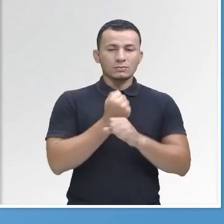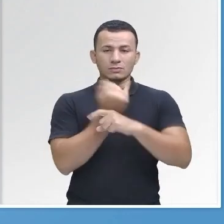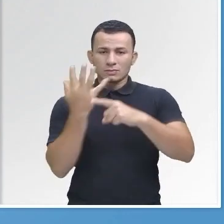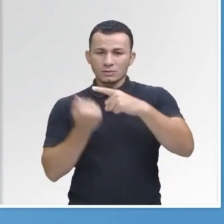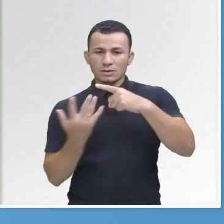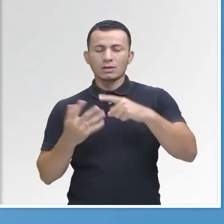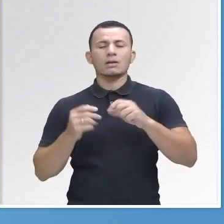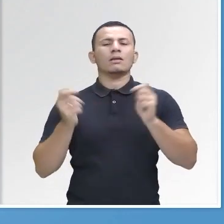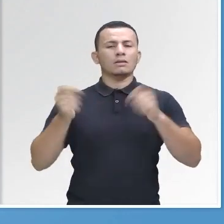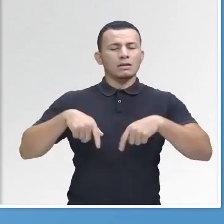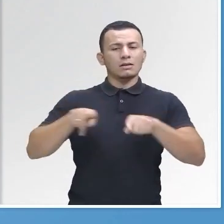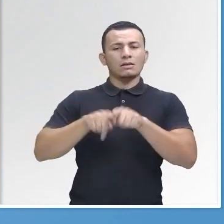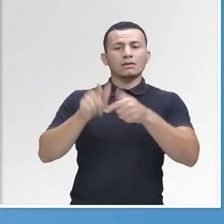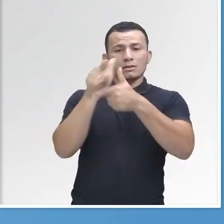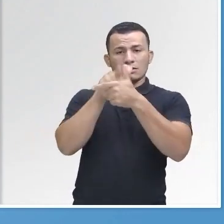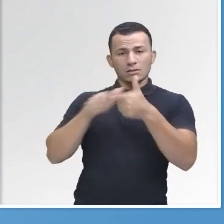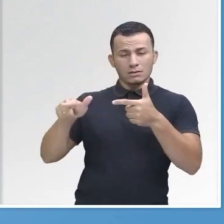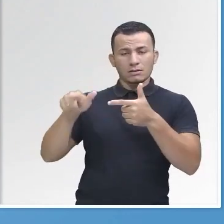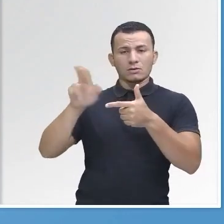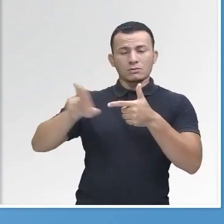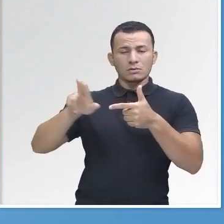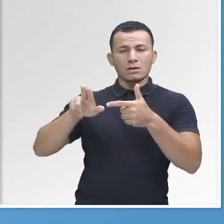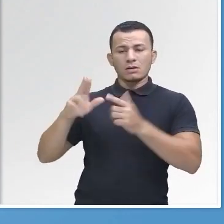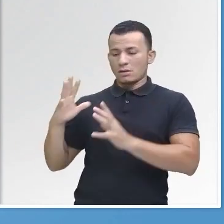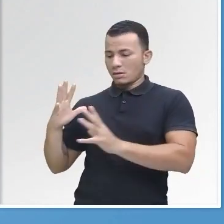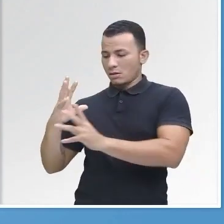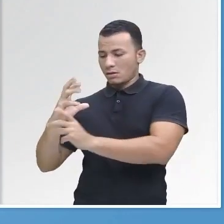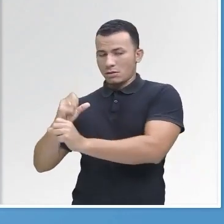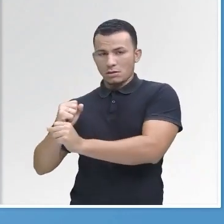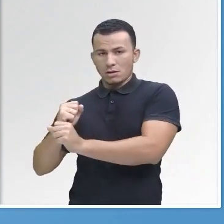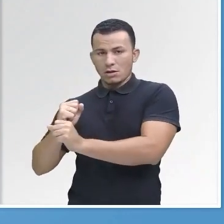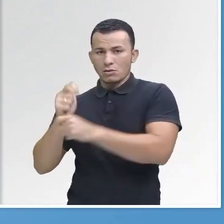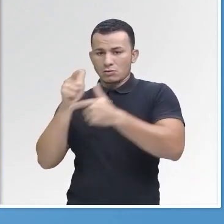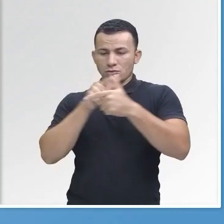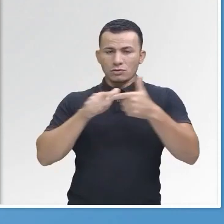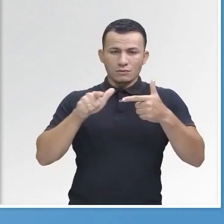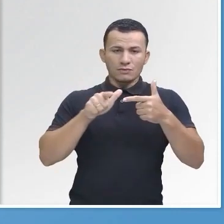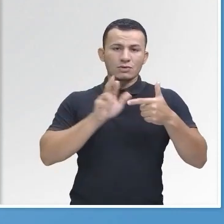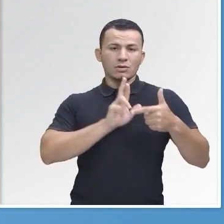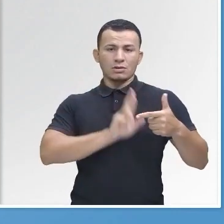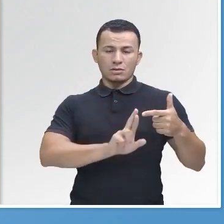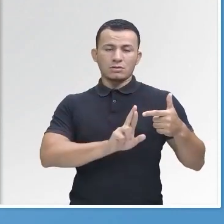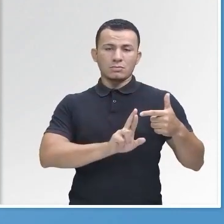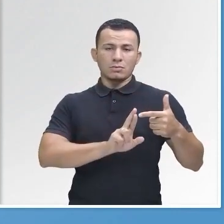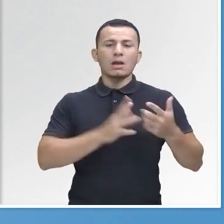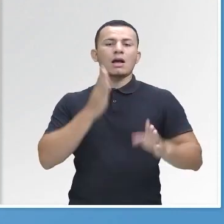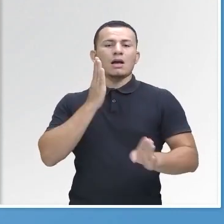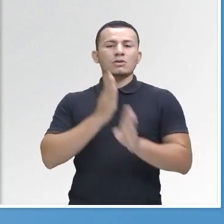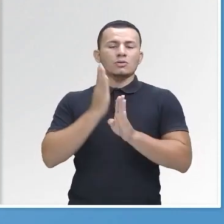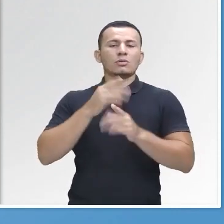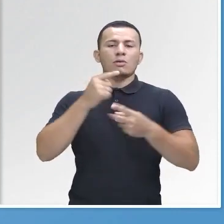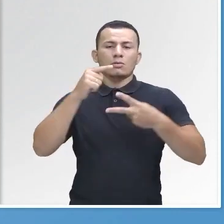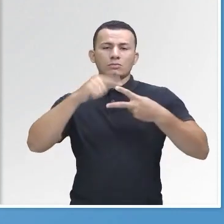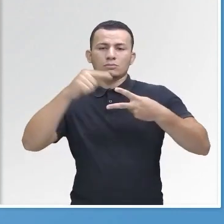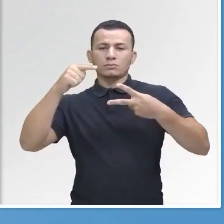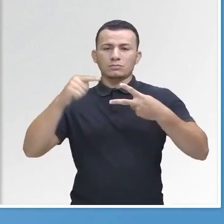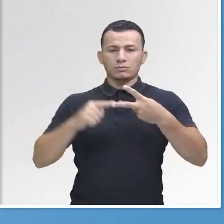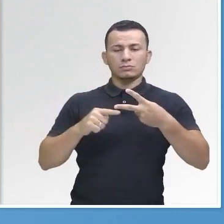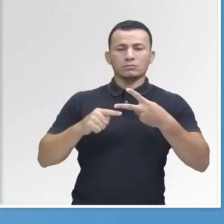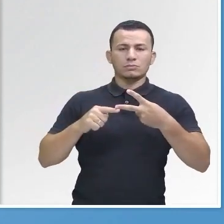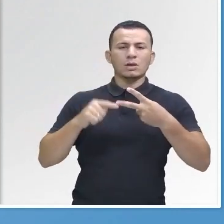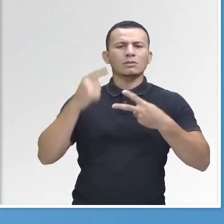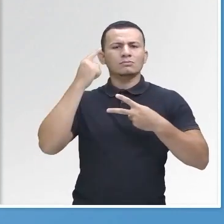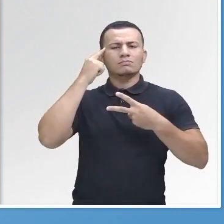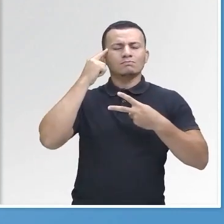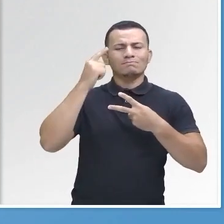pegar o total e dividir por aquela parte que apareceu no problema. Aí você já vai saber quem é o denominador, porque vai dar a noção